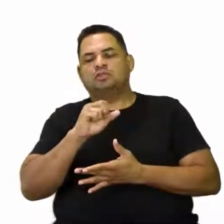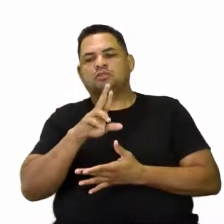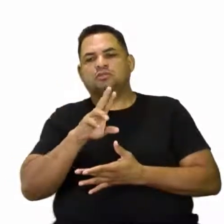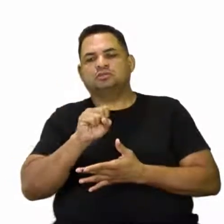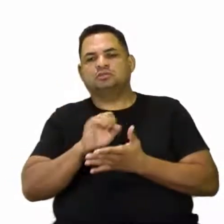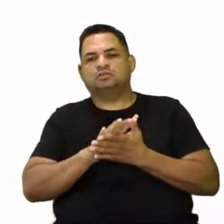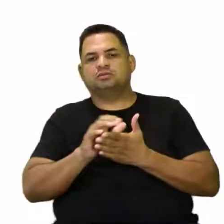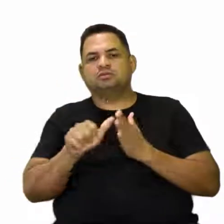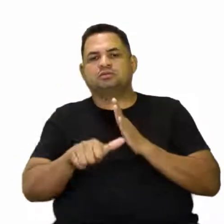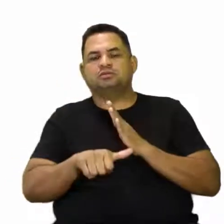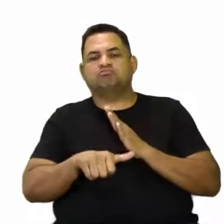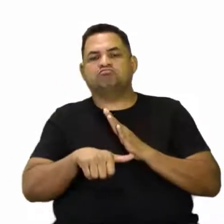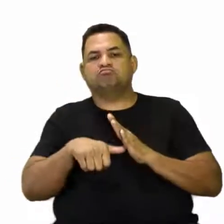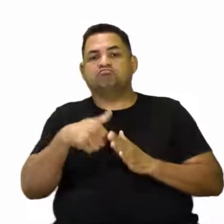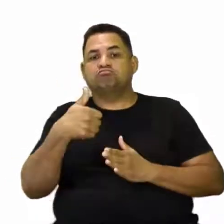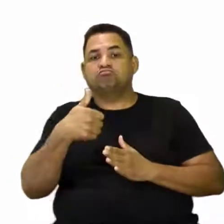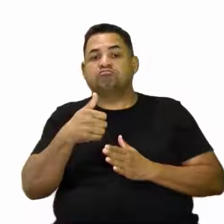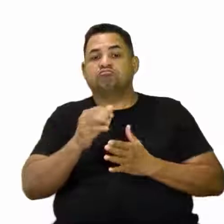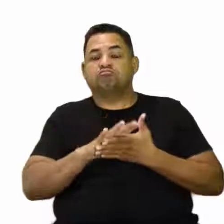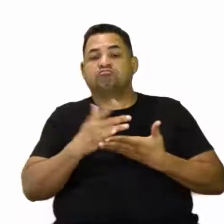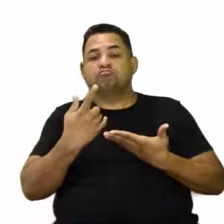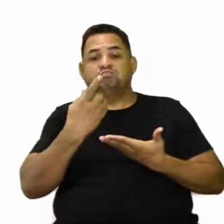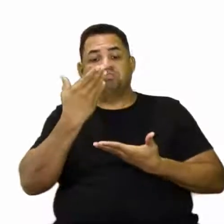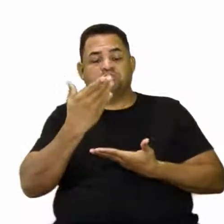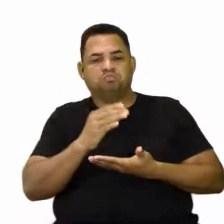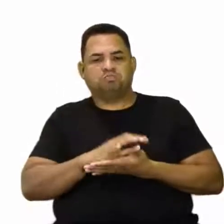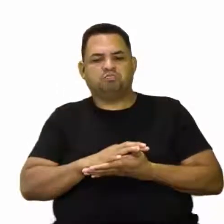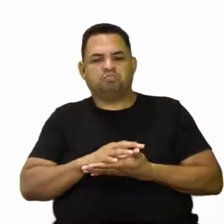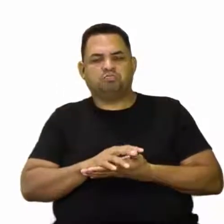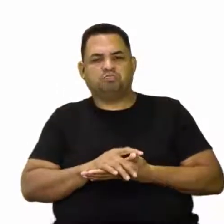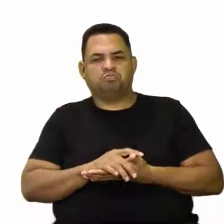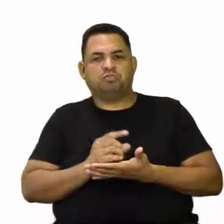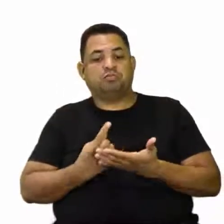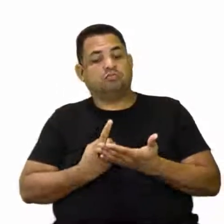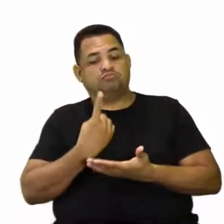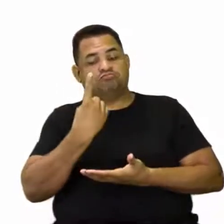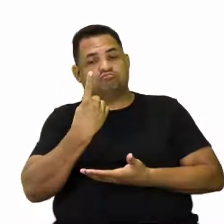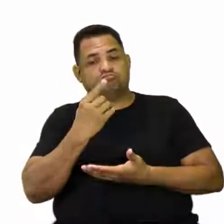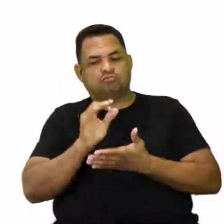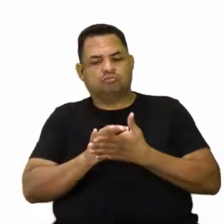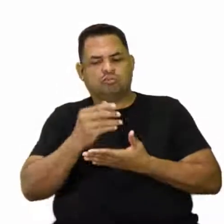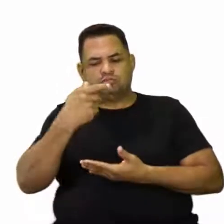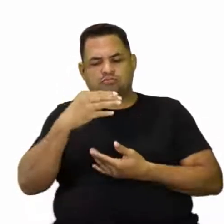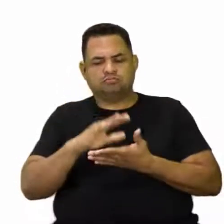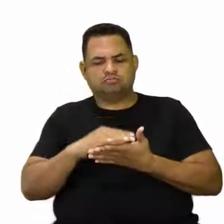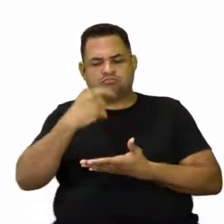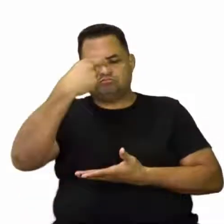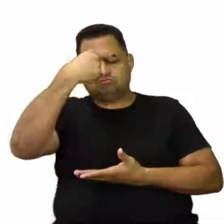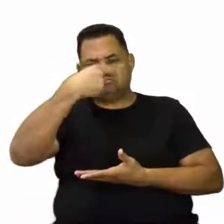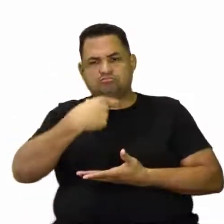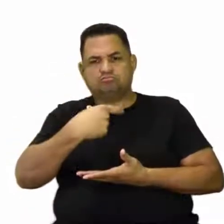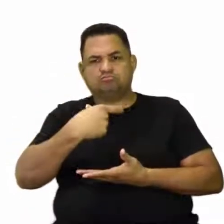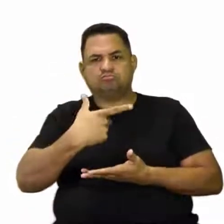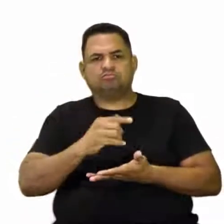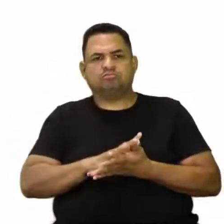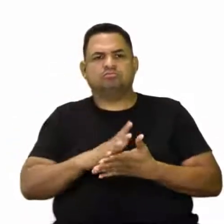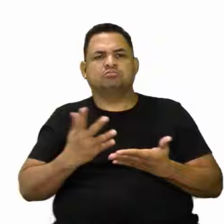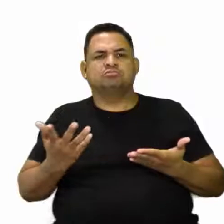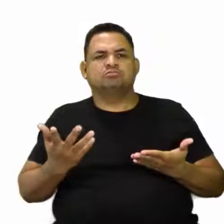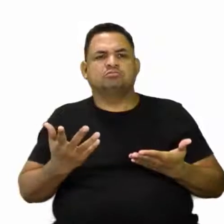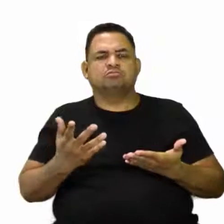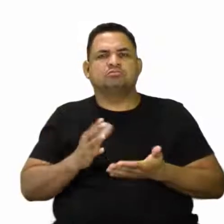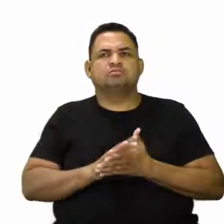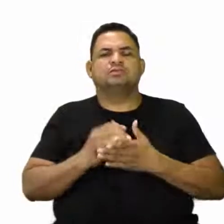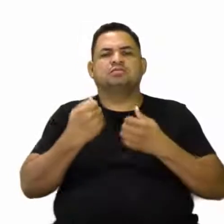é a primeira impressão ou ainda a única impressão que causa a